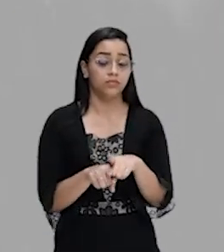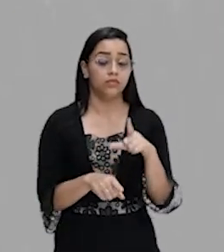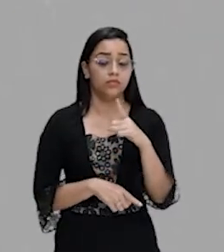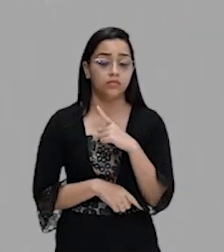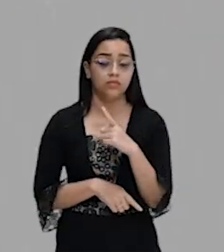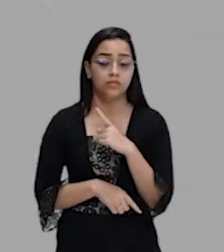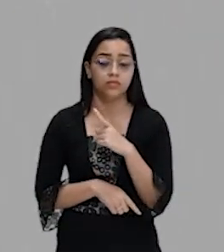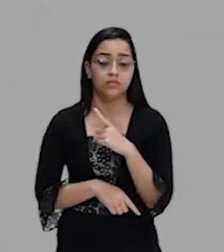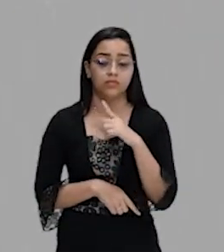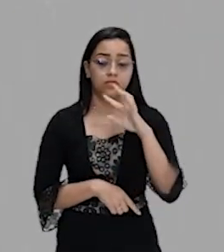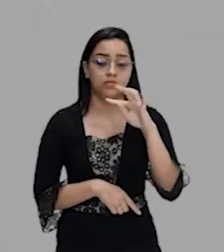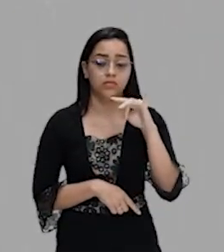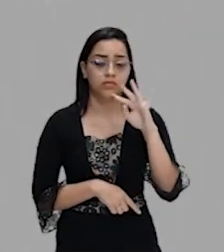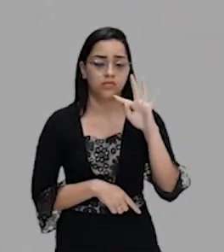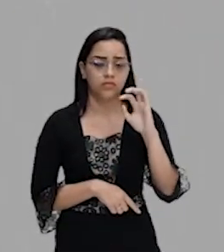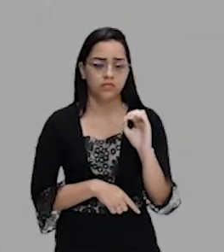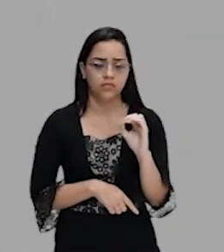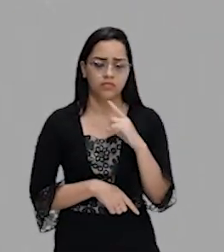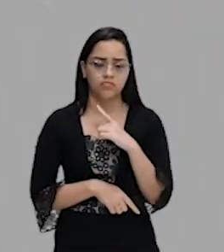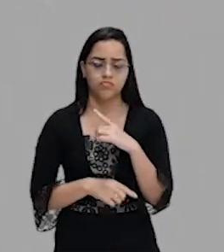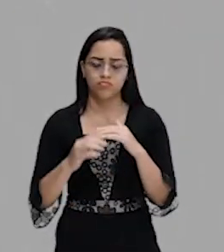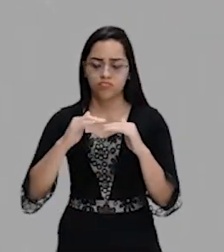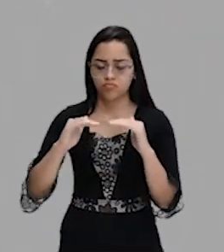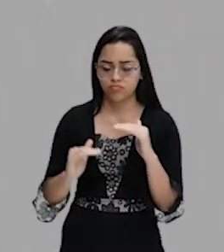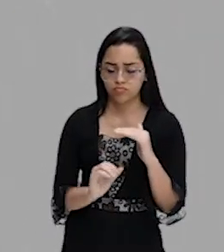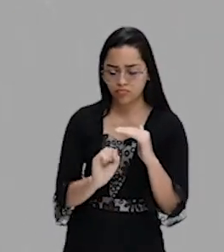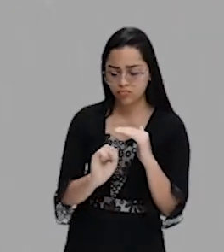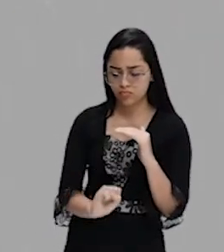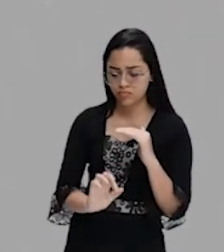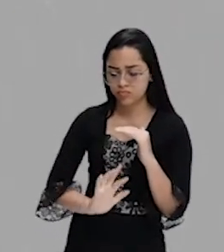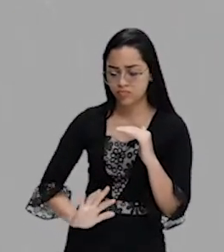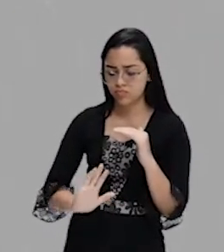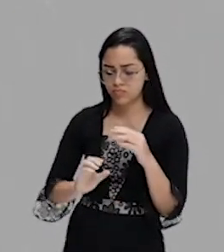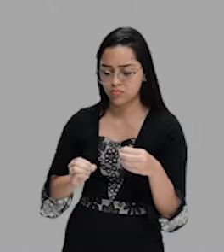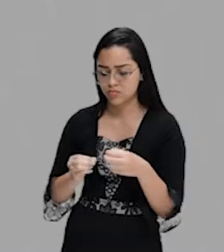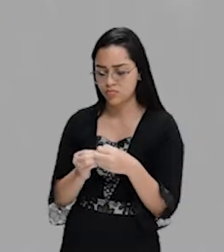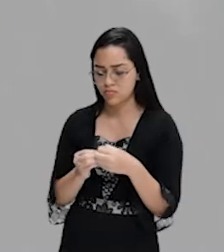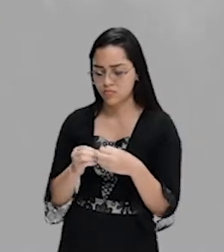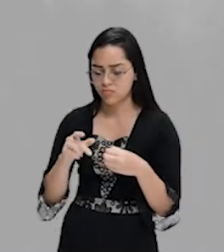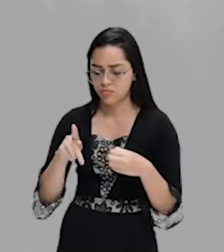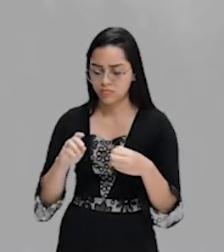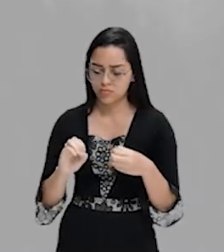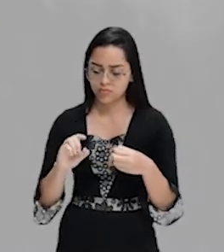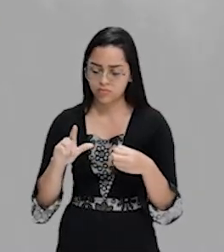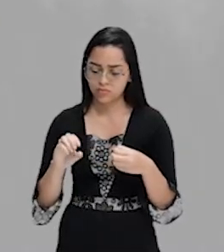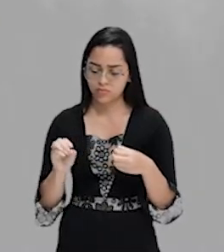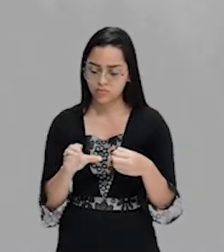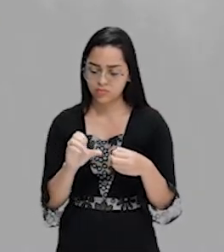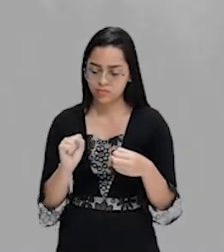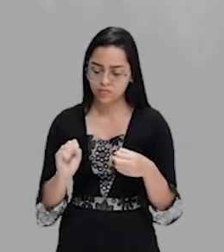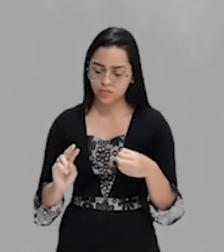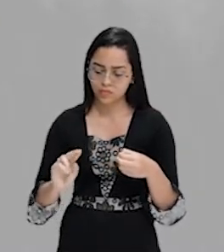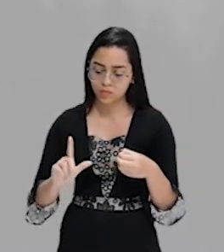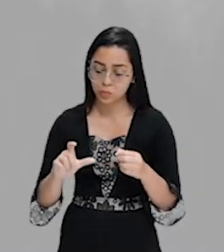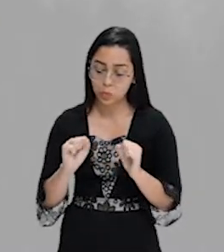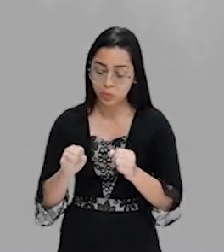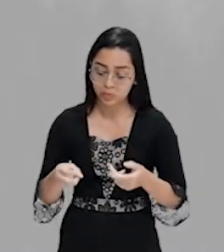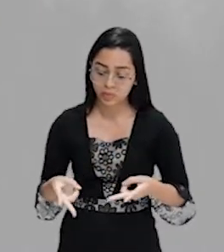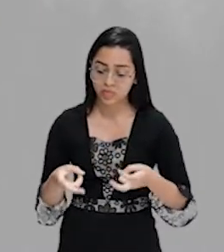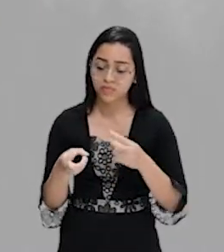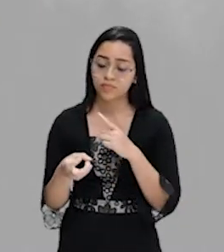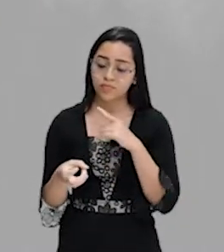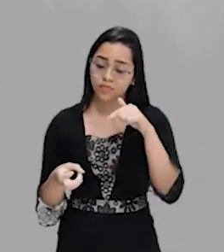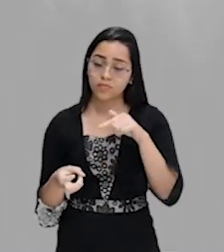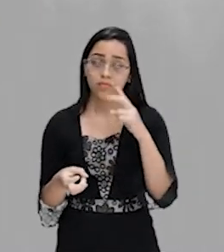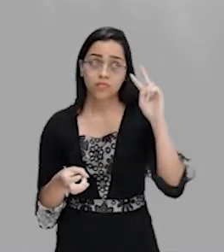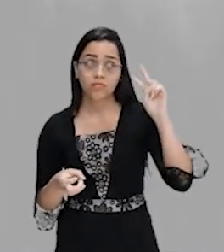cratera Tito, ela fica ali embaixo, né, fica ali próximo ao Polo Sul, tá, ok? E a gente consegue ver essa cratera